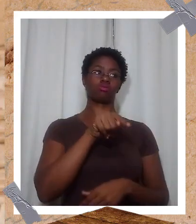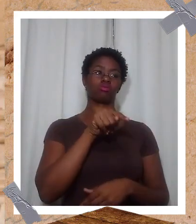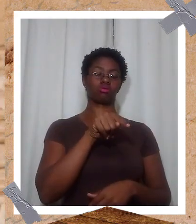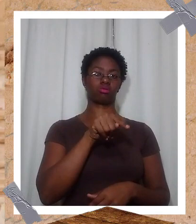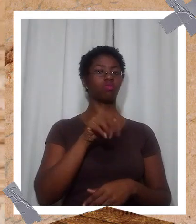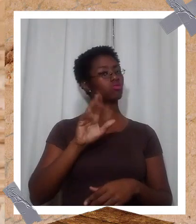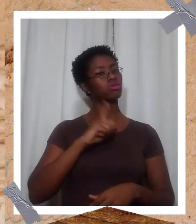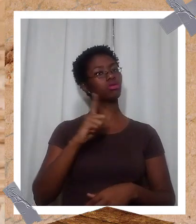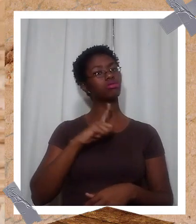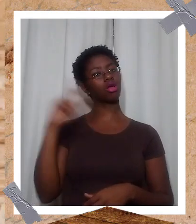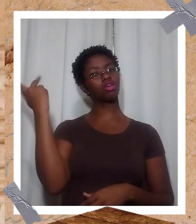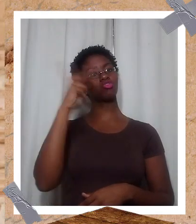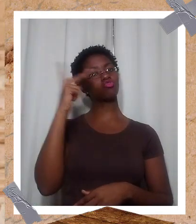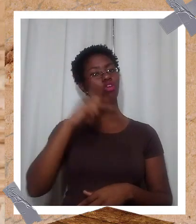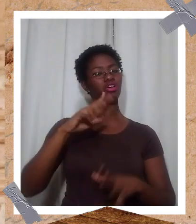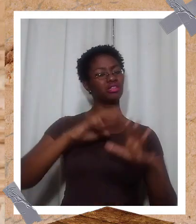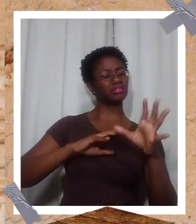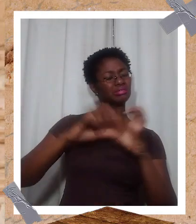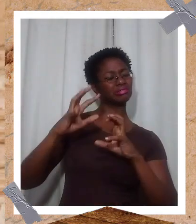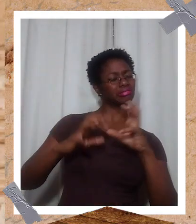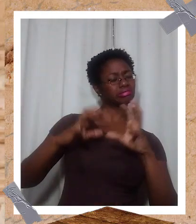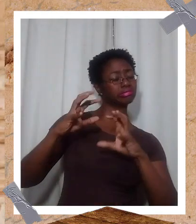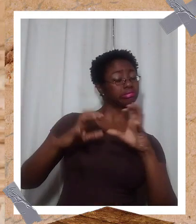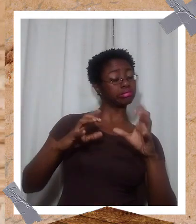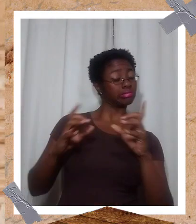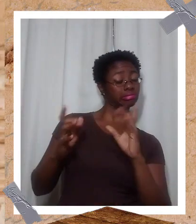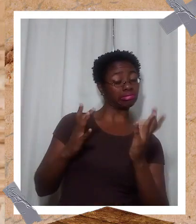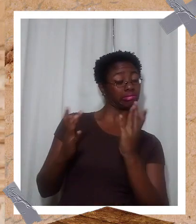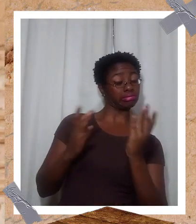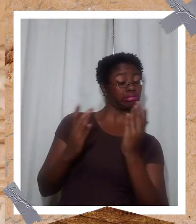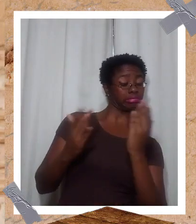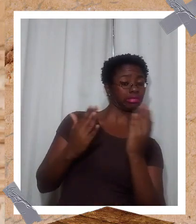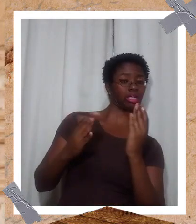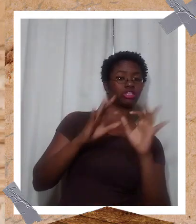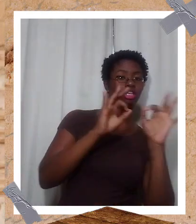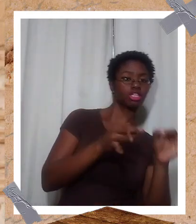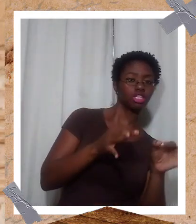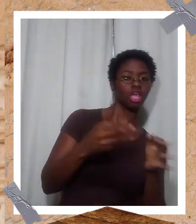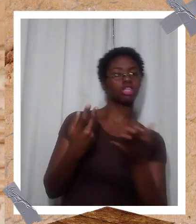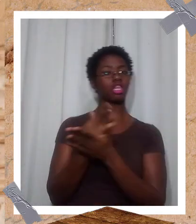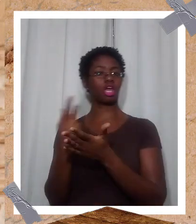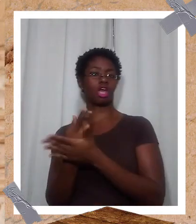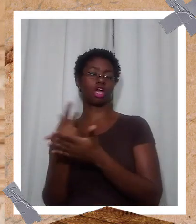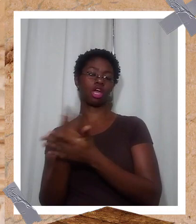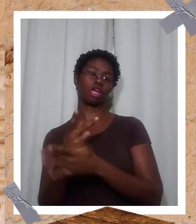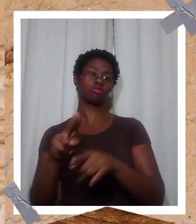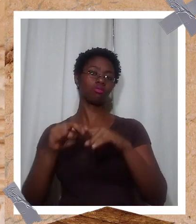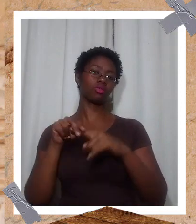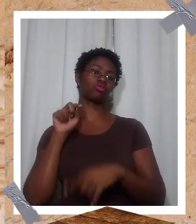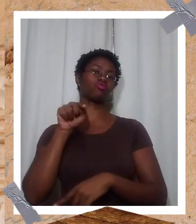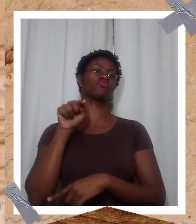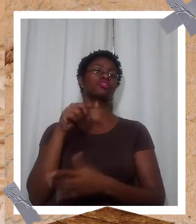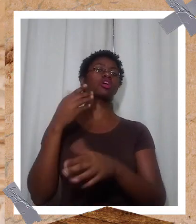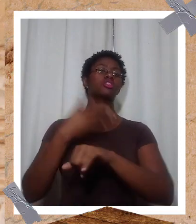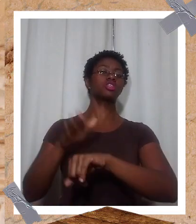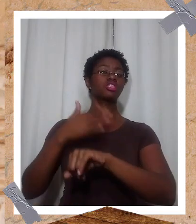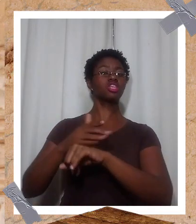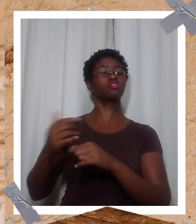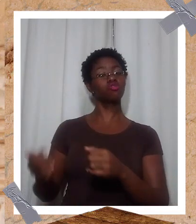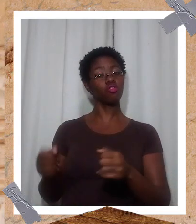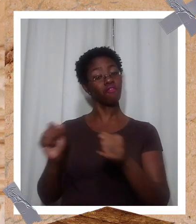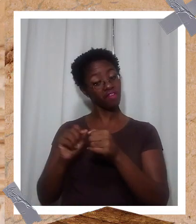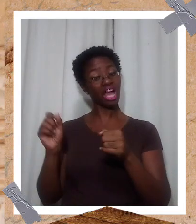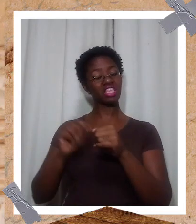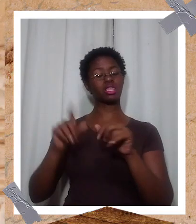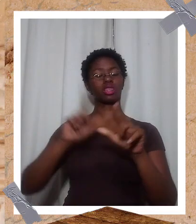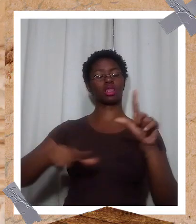tem histórias de conflito em que o que deu certo e o que deu errado durante o seu exercício de fazer literatura.